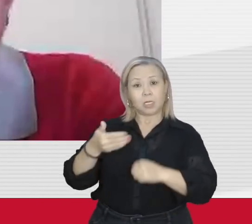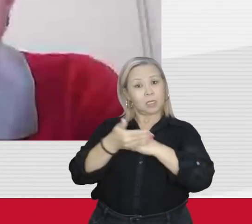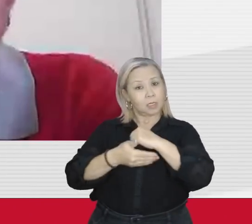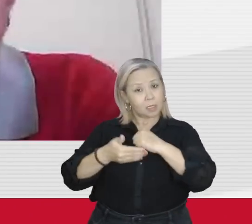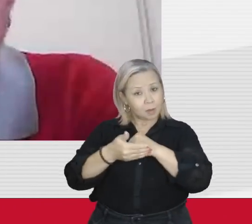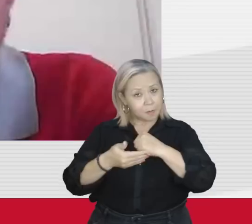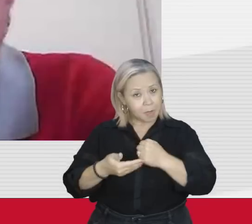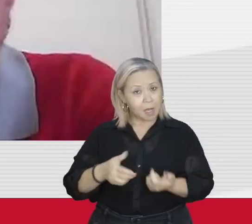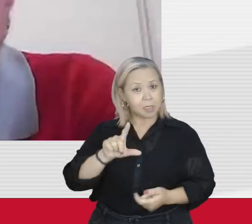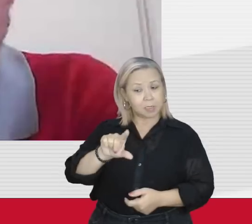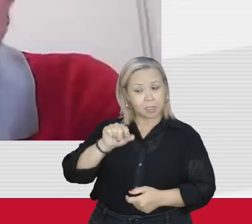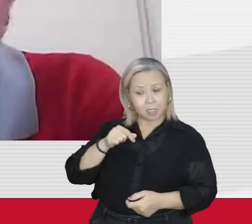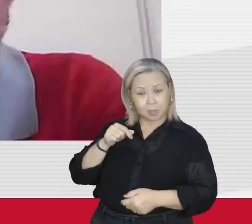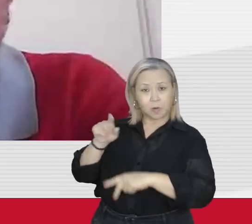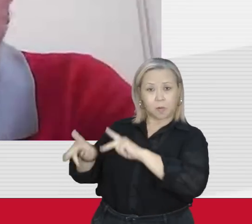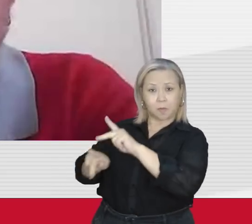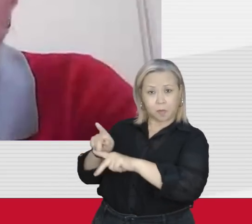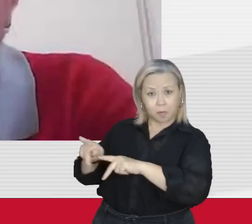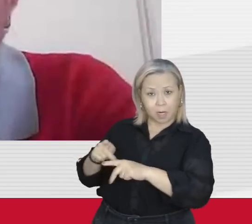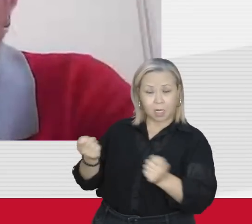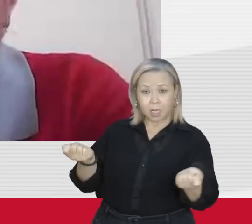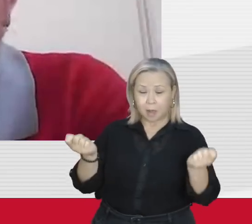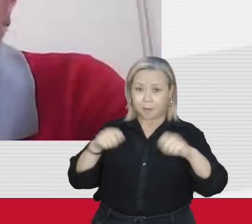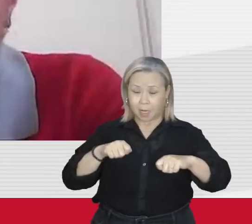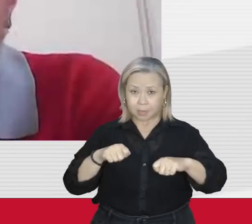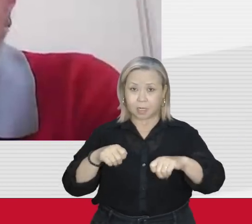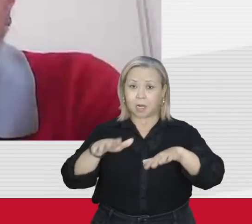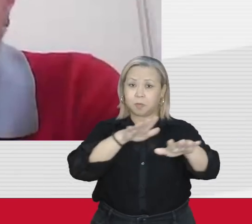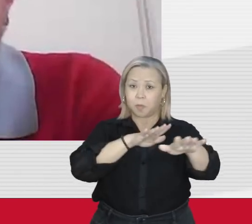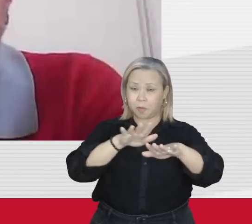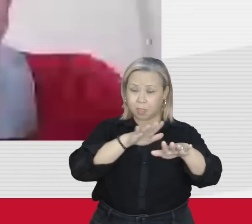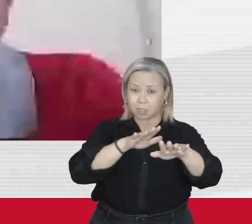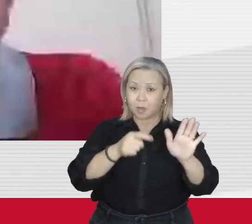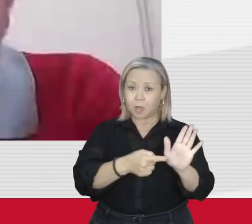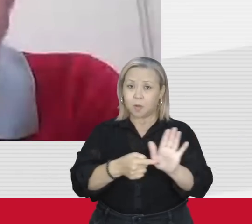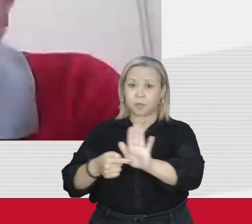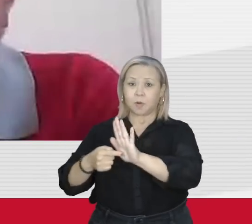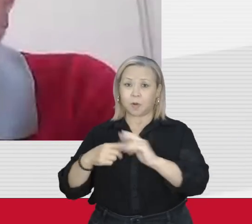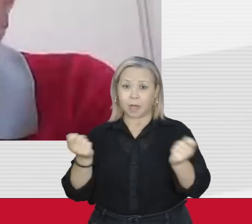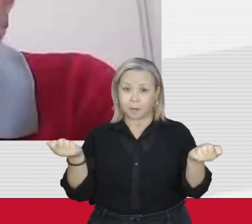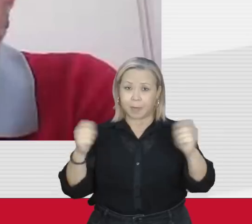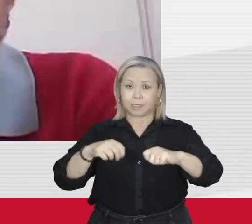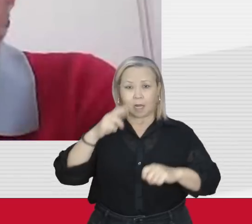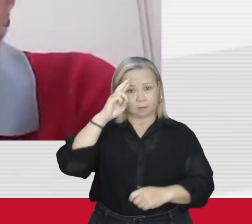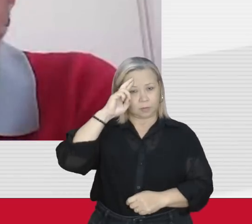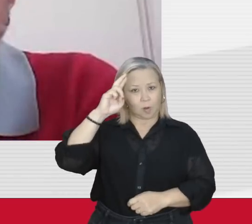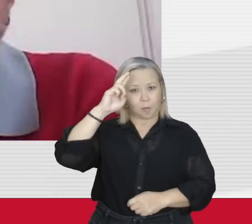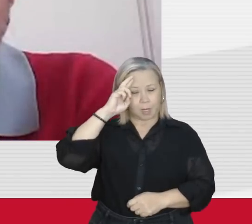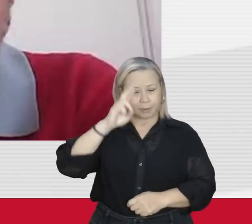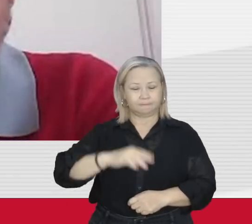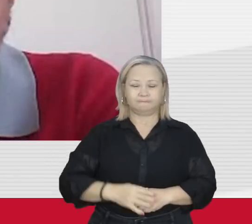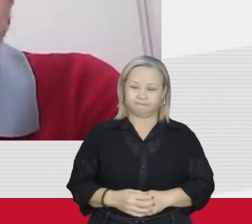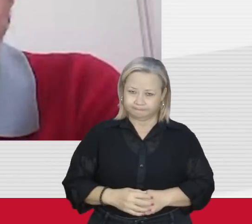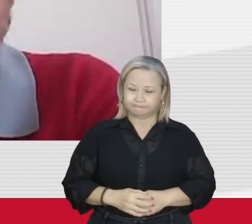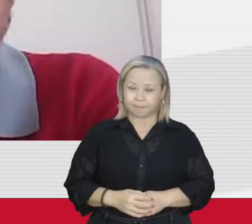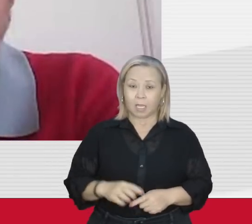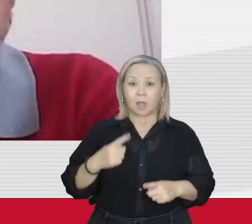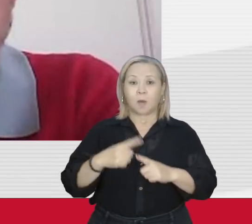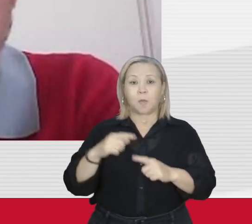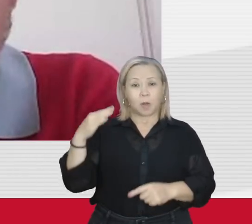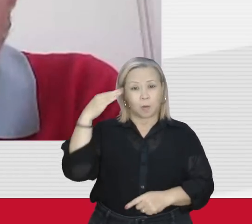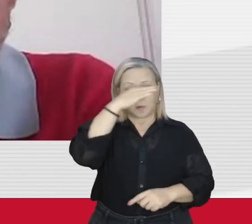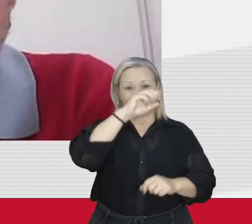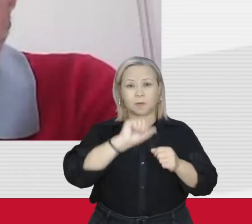tem capacidade de mobilização e que mostrou que também tem capacidade de comando. Porque o Bolsonaro ele